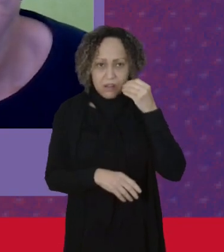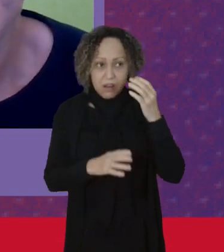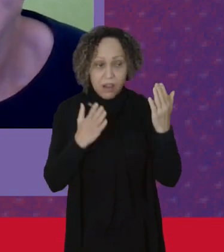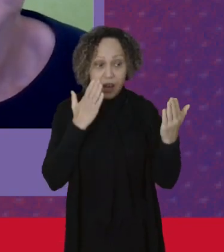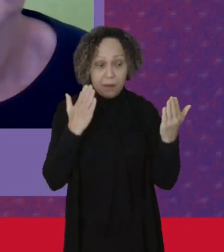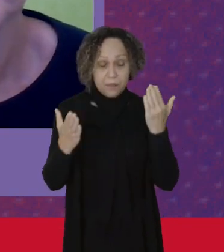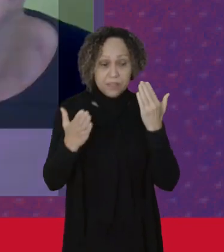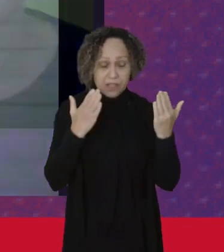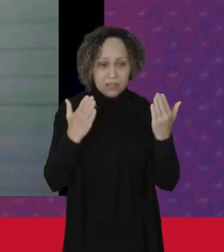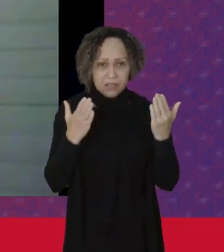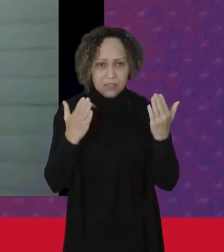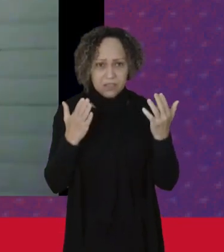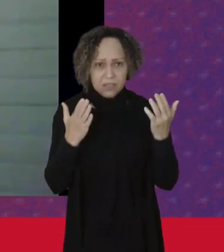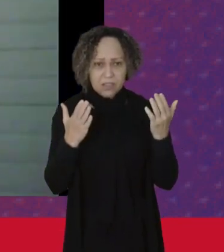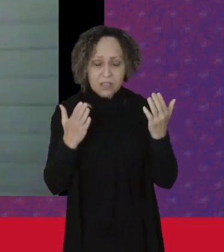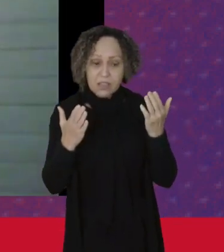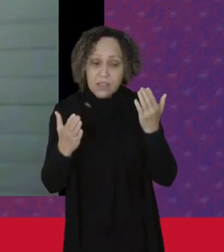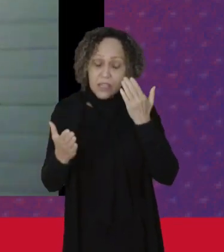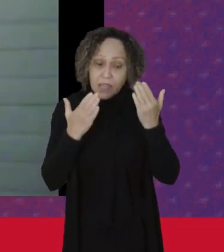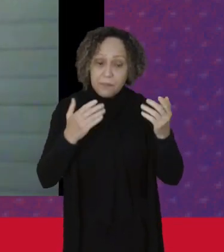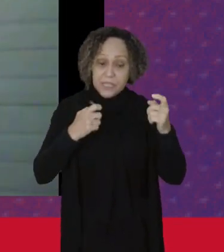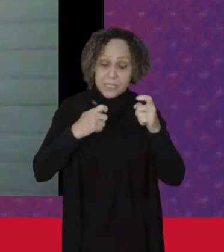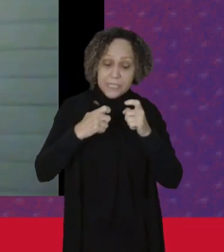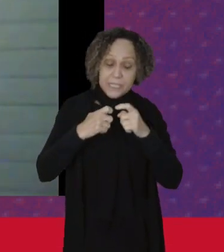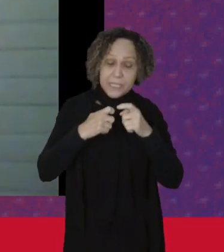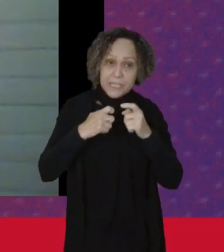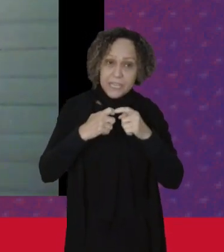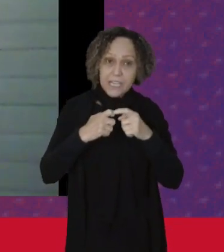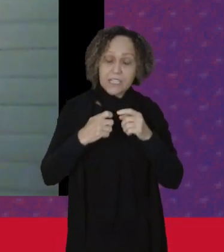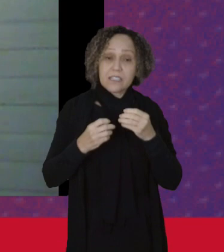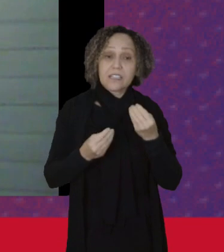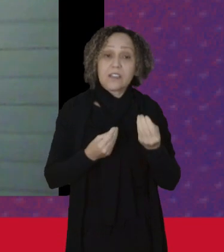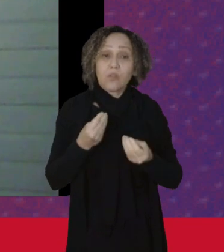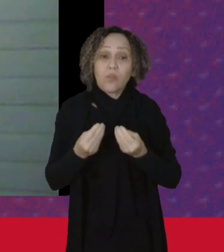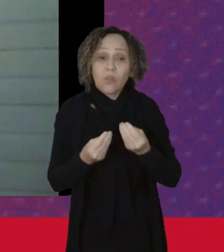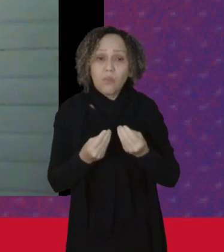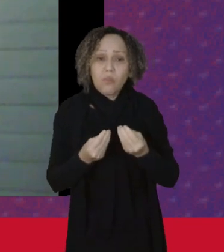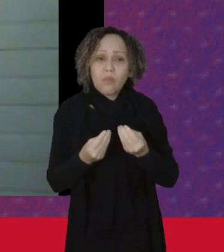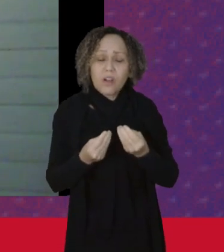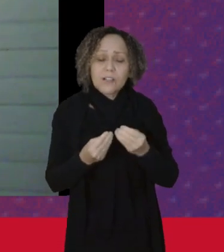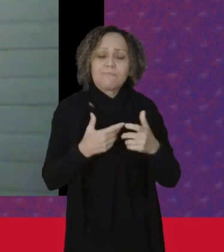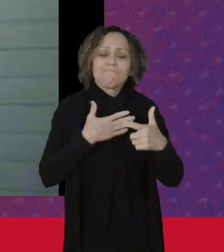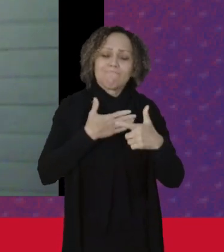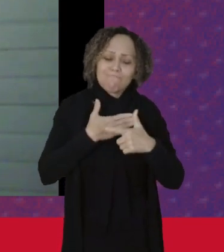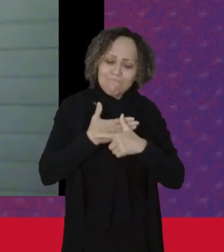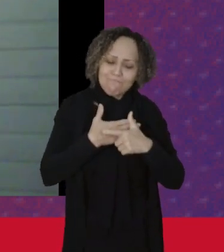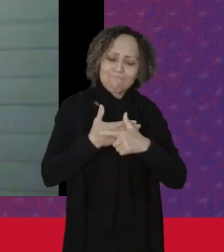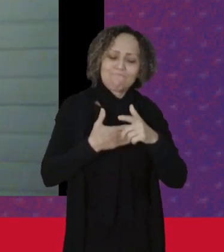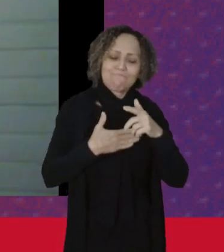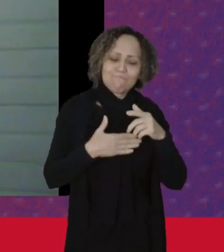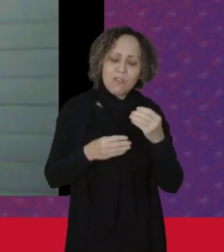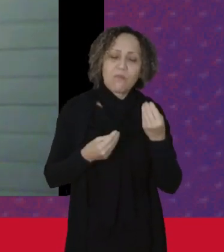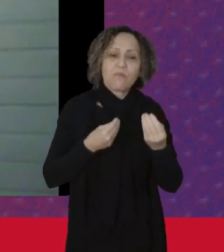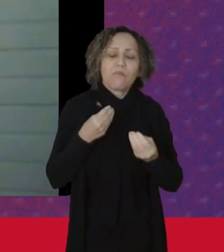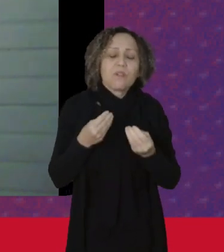a psiquiatria, as ciências psis, elas têm um papel muito grande